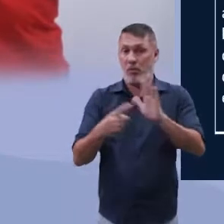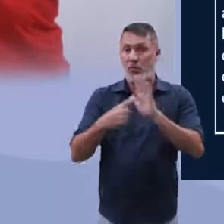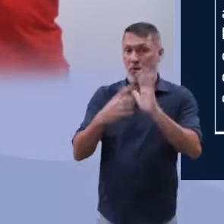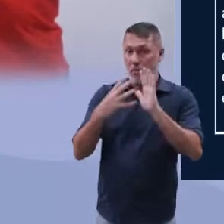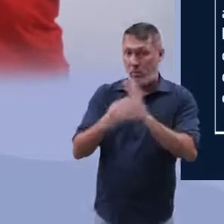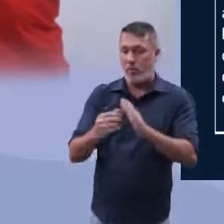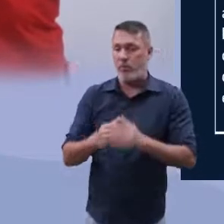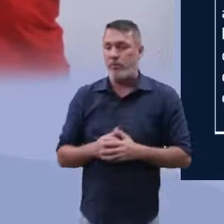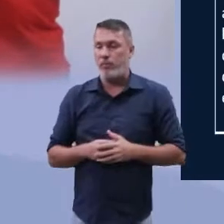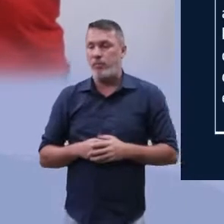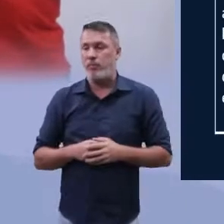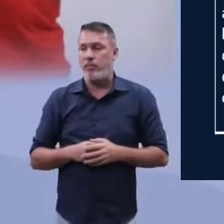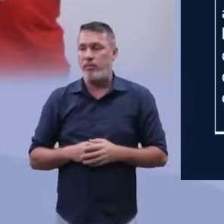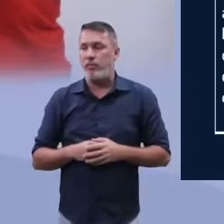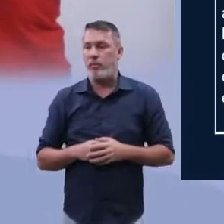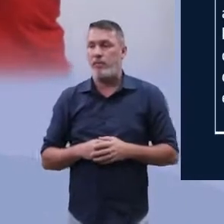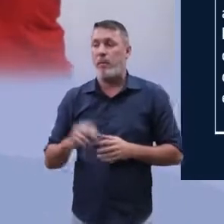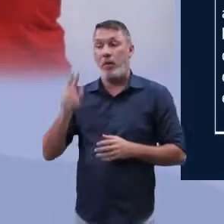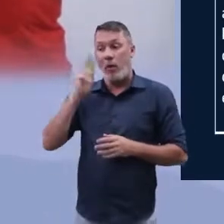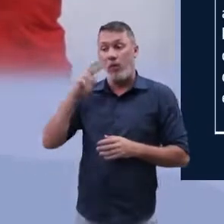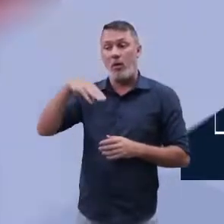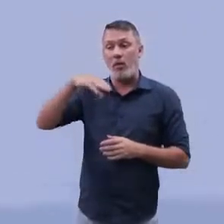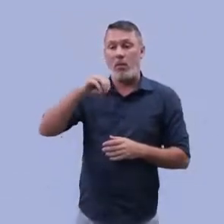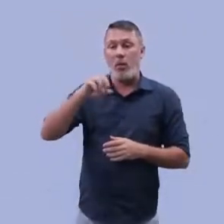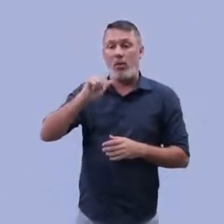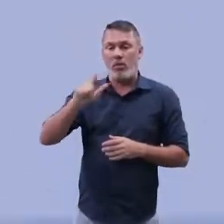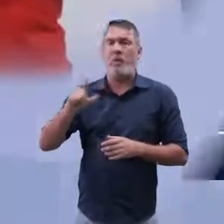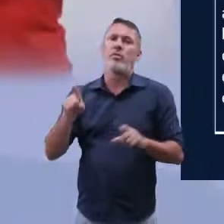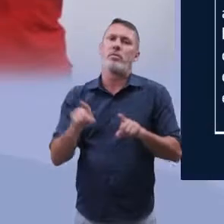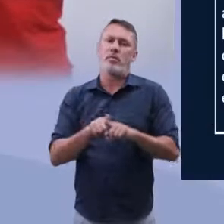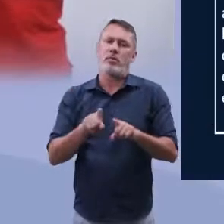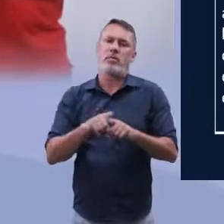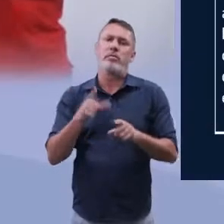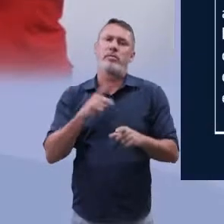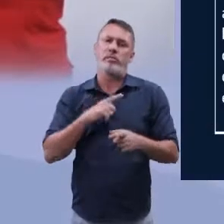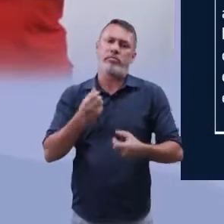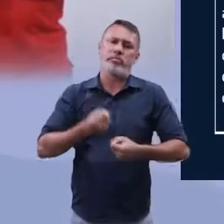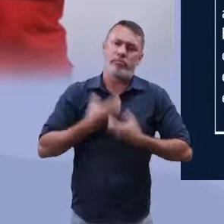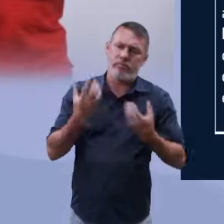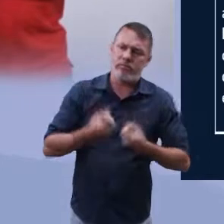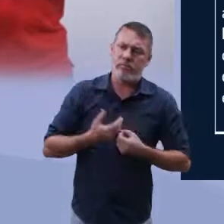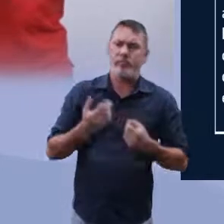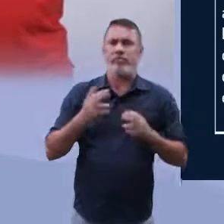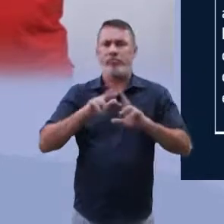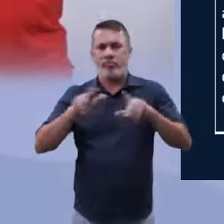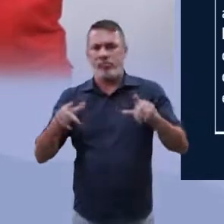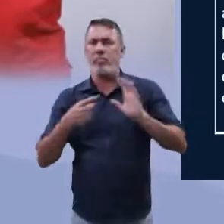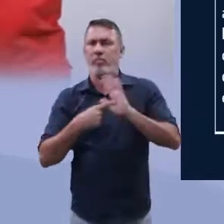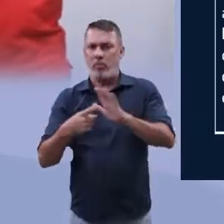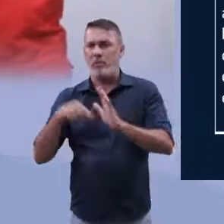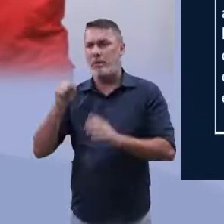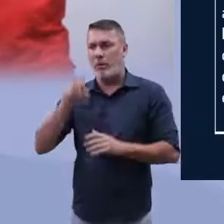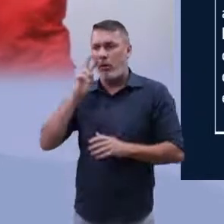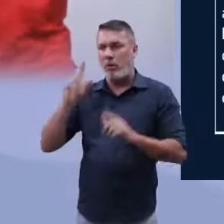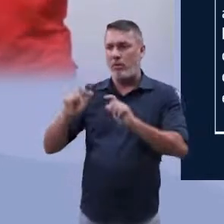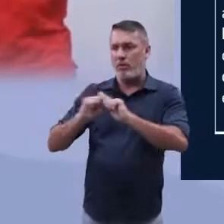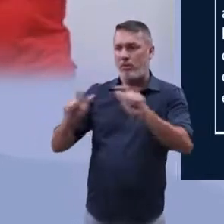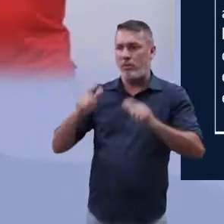os nossos modais. E é claro, modais fazem parte de concursos, questões e por aí